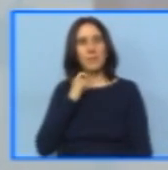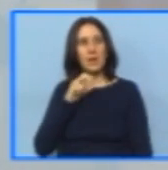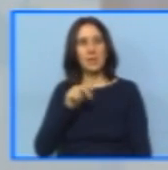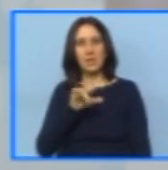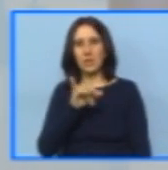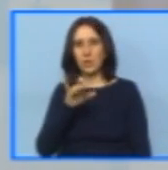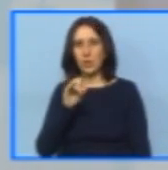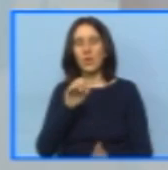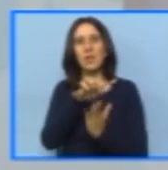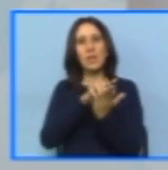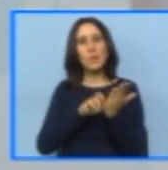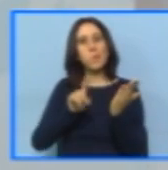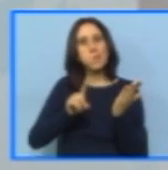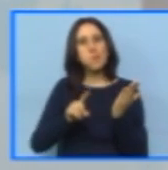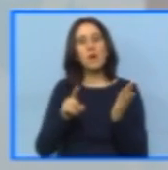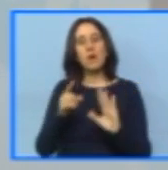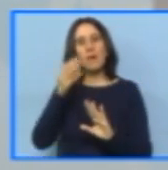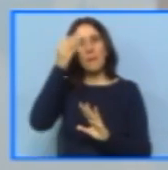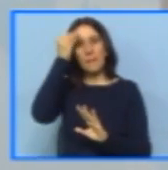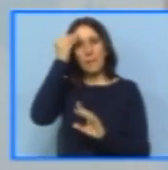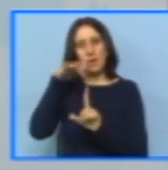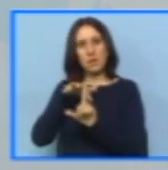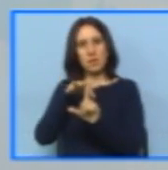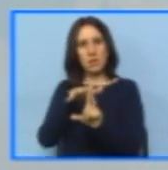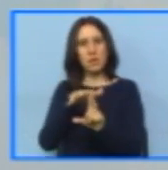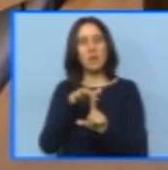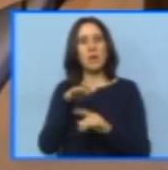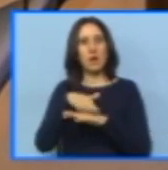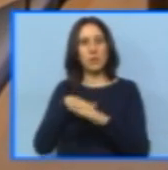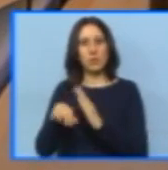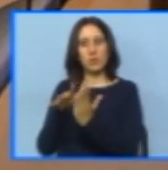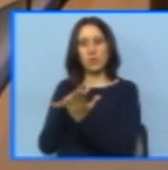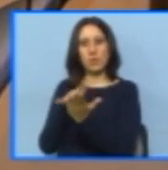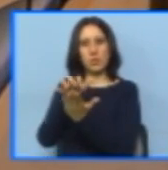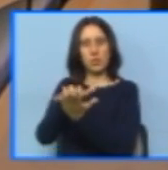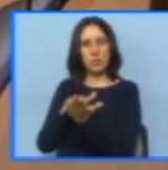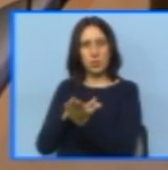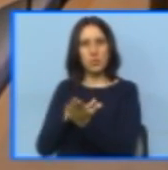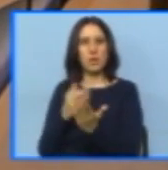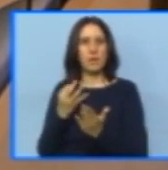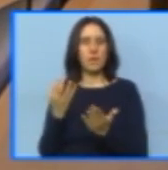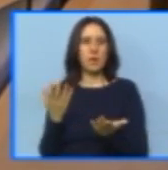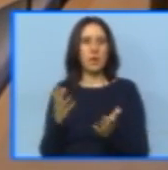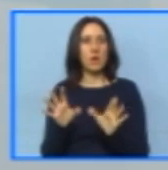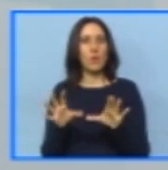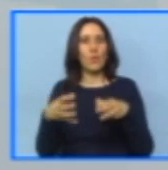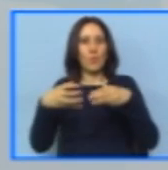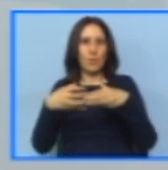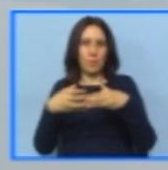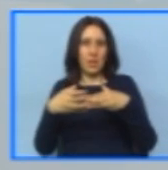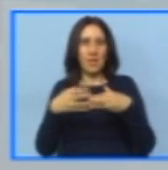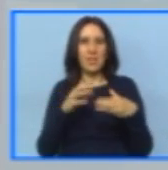primeira leitura aqui dos Atos dos Apóstolos, nós deparamos, de alguma forma, com uma fotografia da comunidade de Jerusalém,